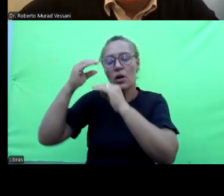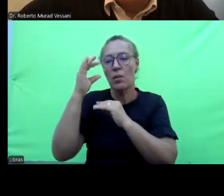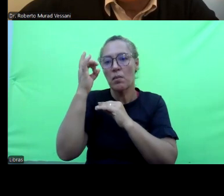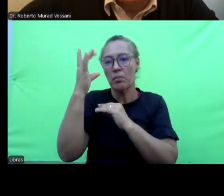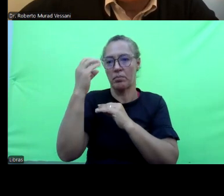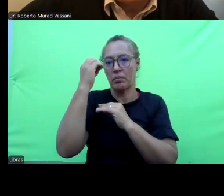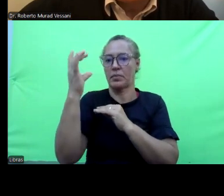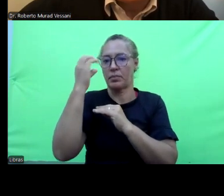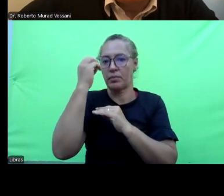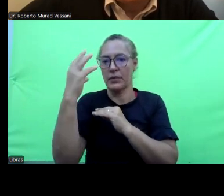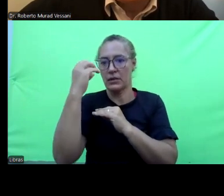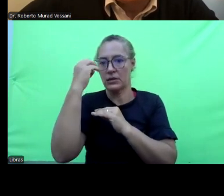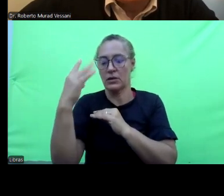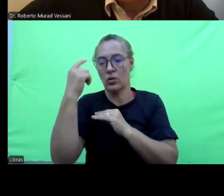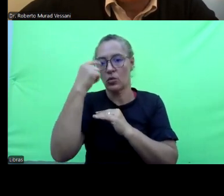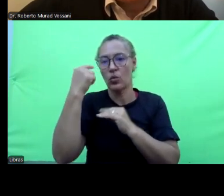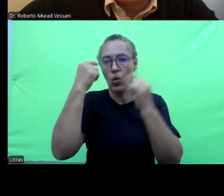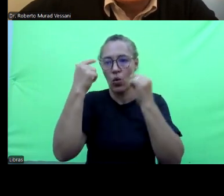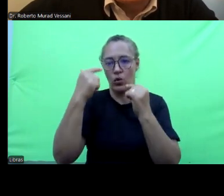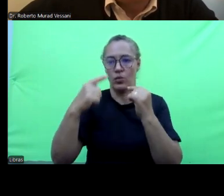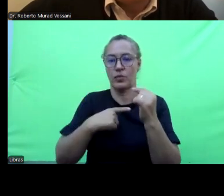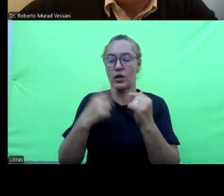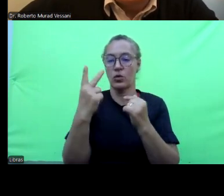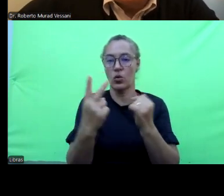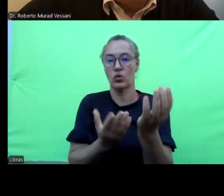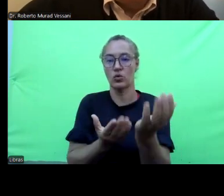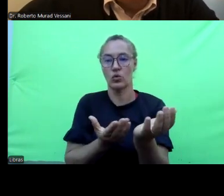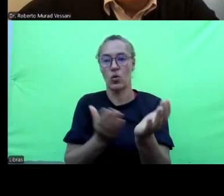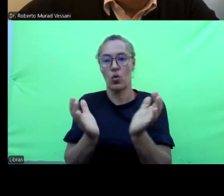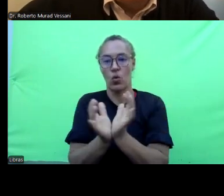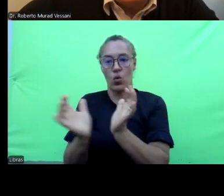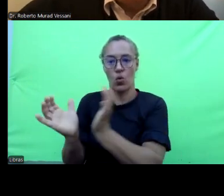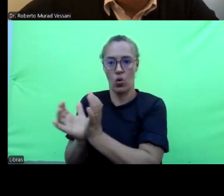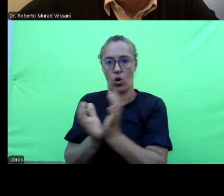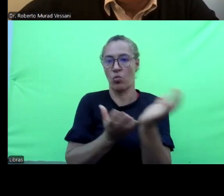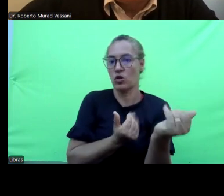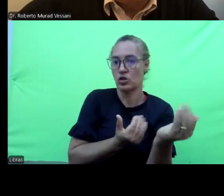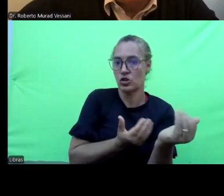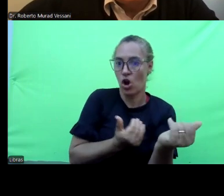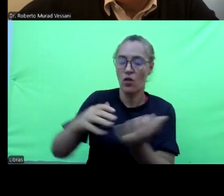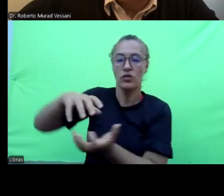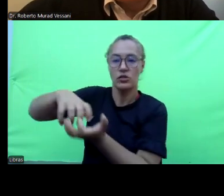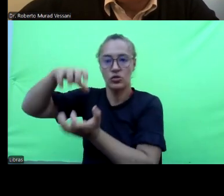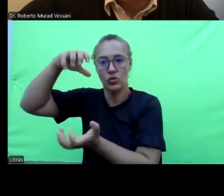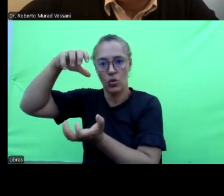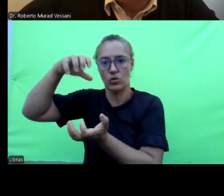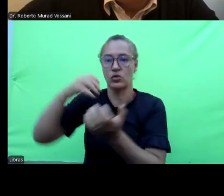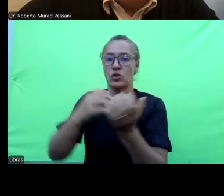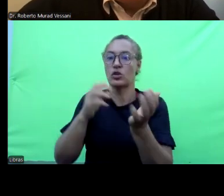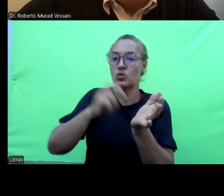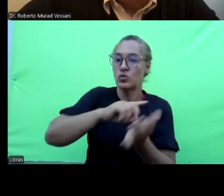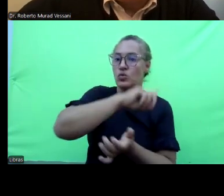dois grupos, pacientes jovens e idosos nesse gráfico, que flutuam do período do dia para o período da